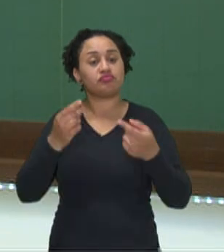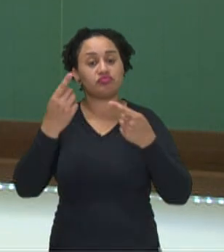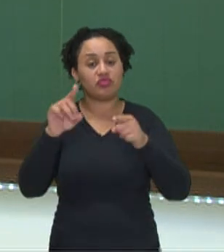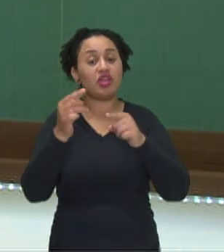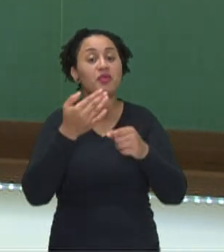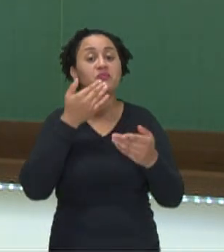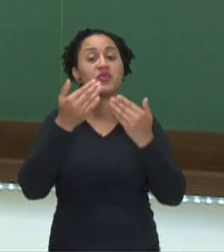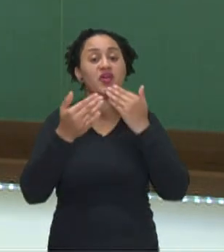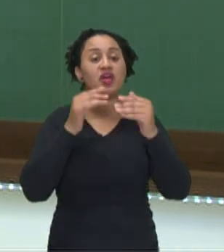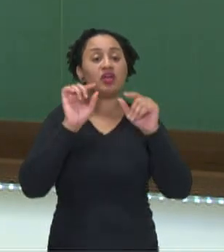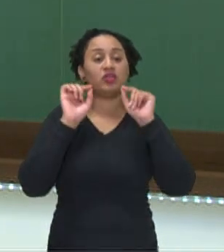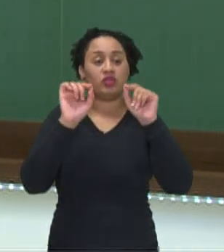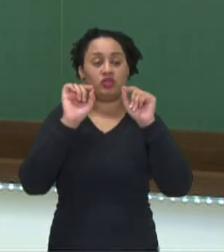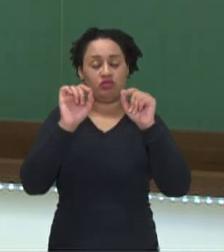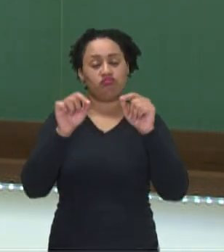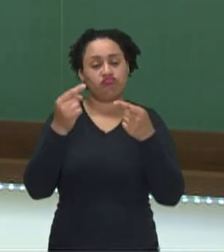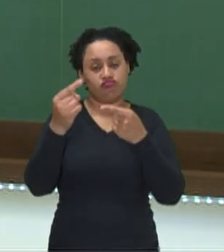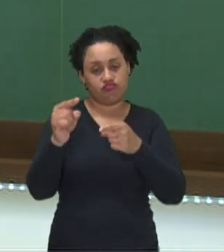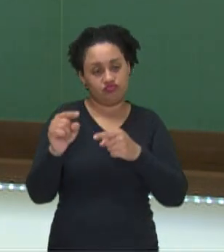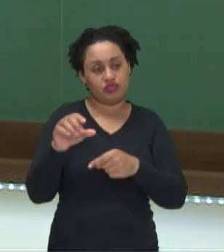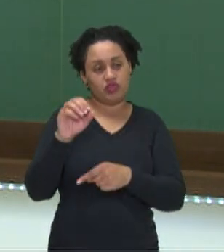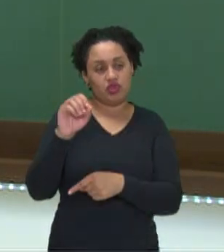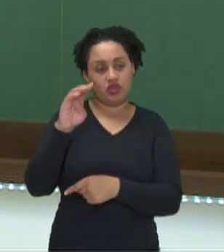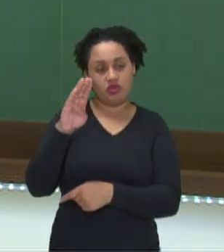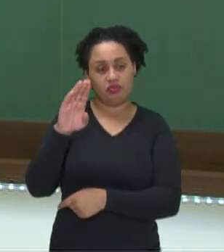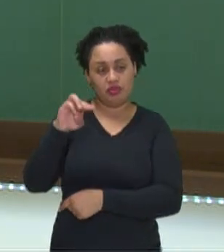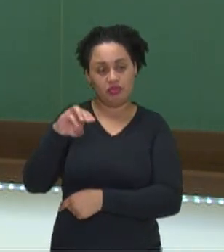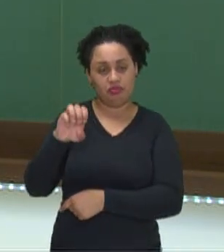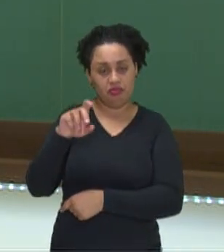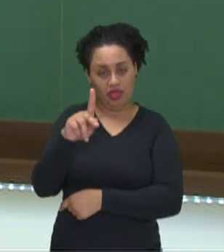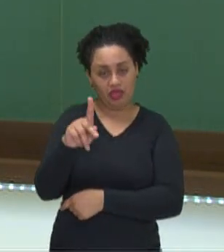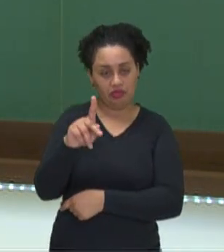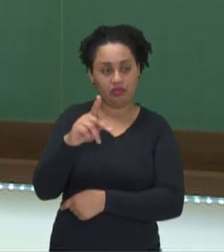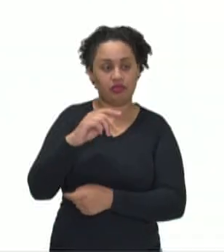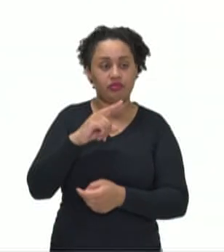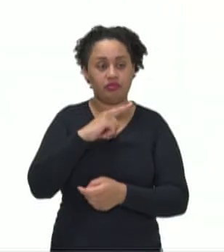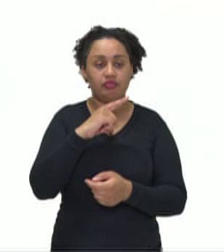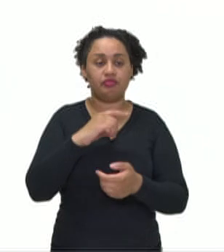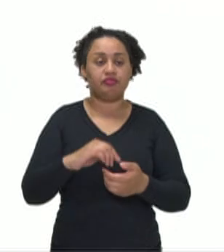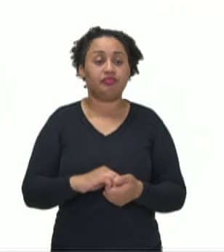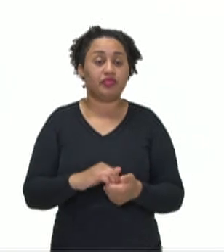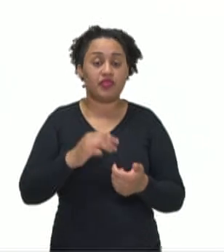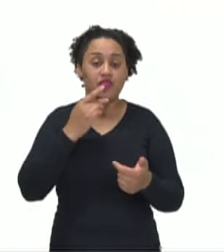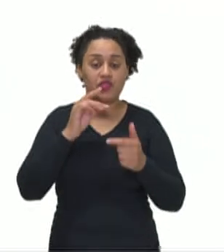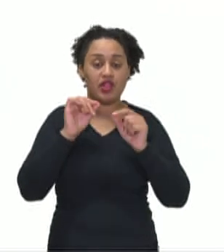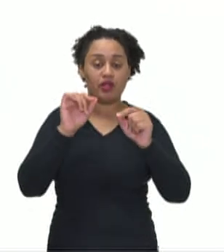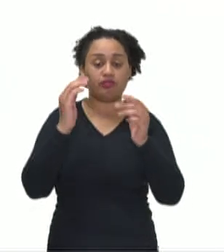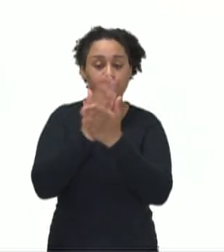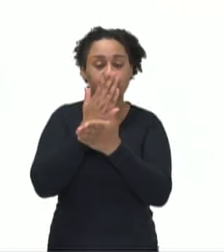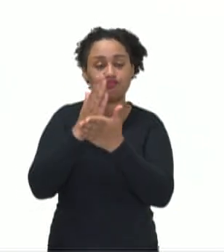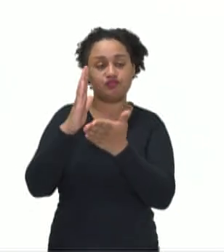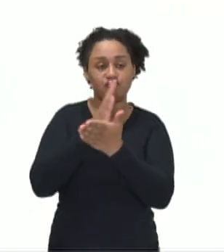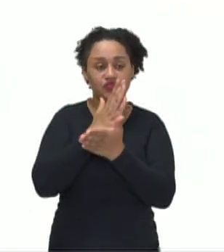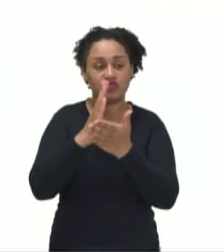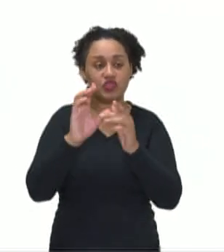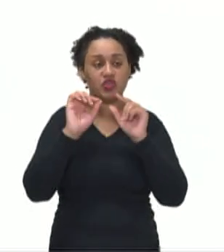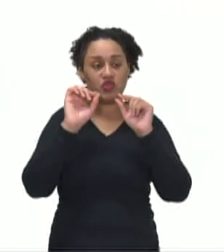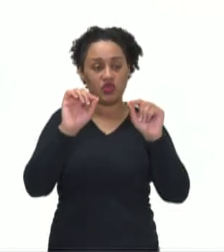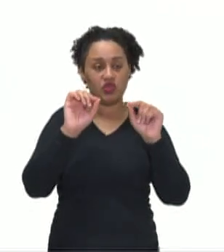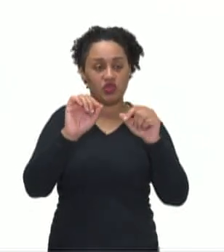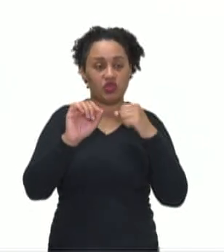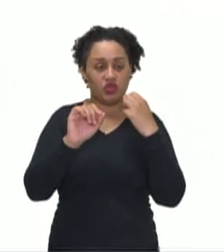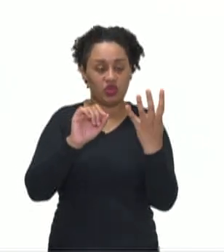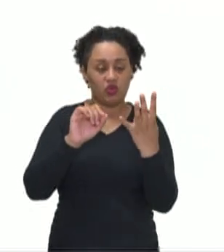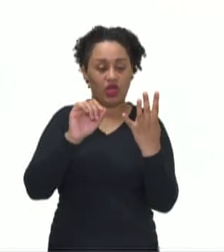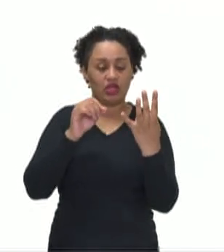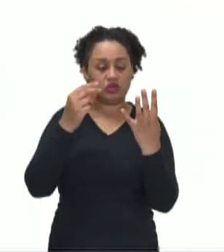ele pede assim: é um desafio da OBMEP e ele fala assim: dividindo-se 4 elevado a 4